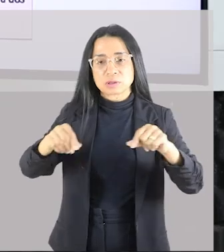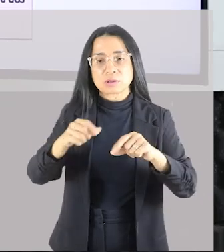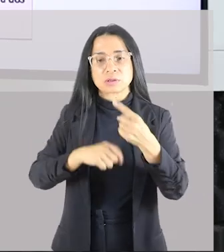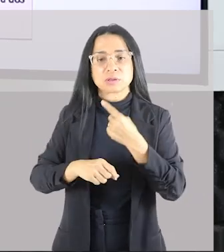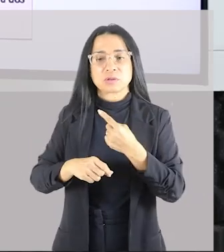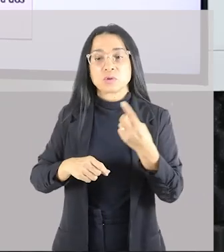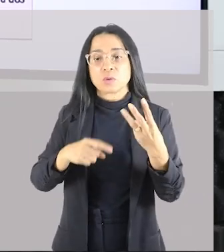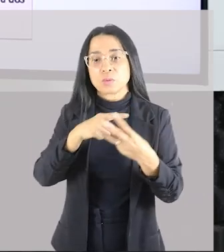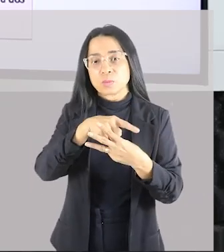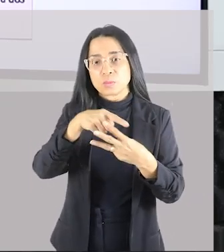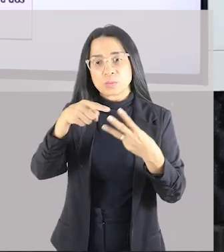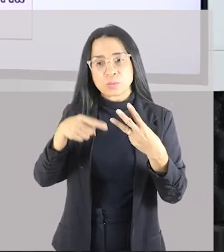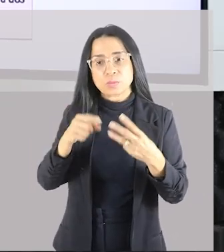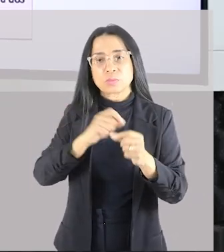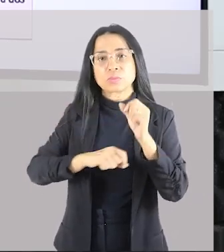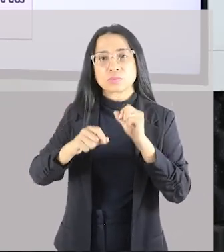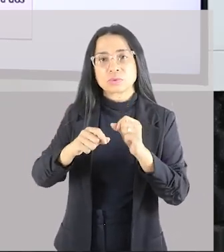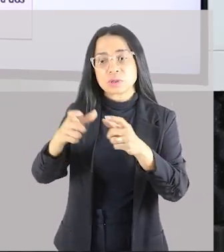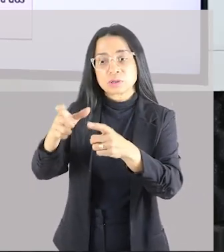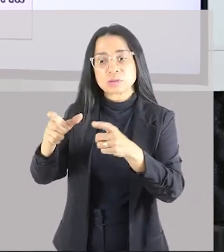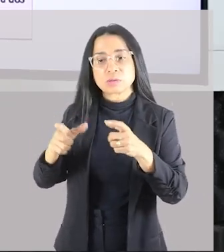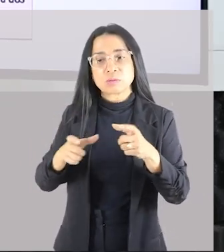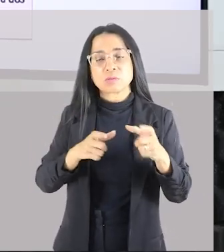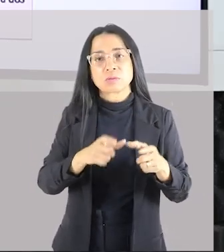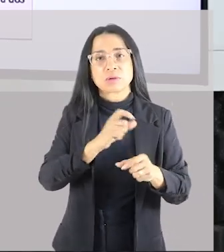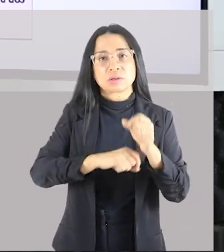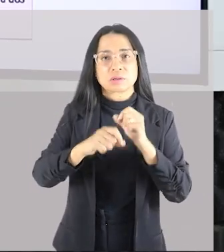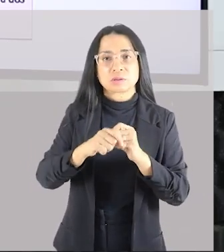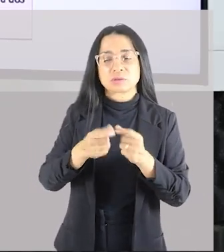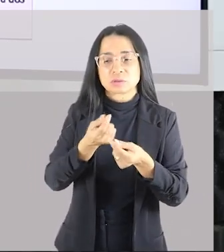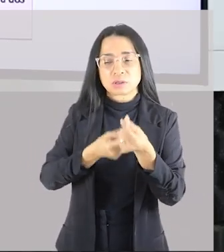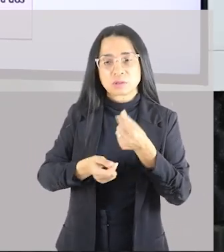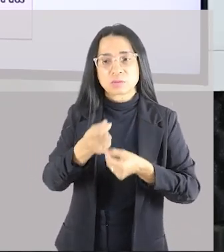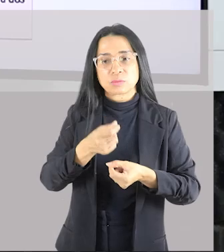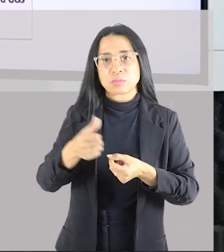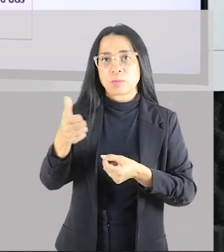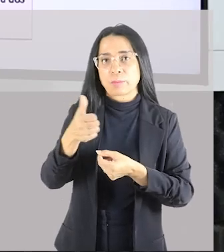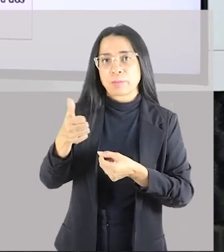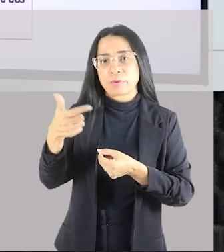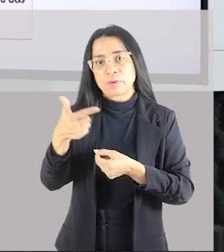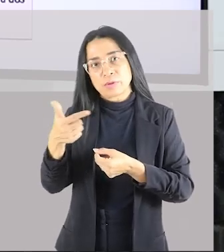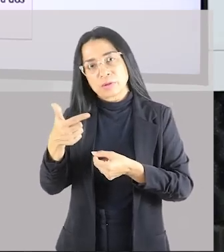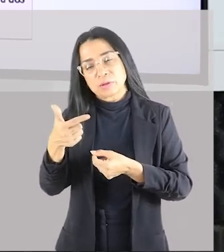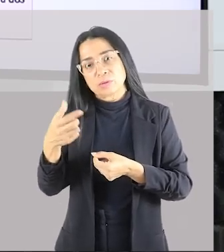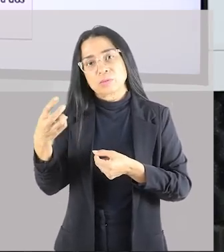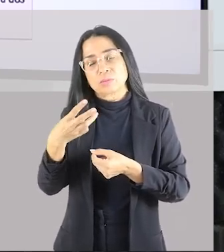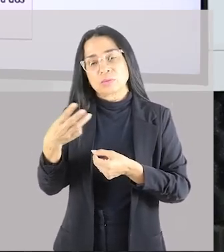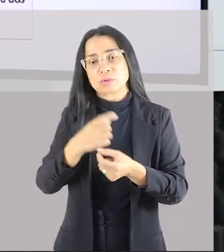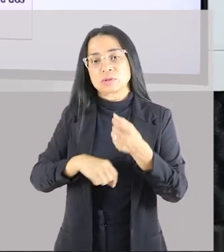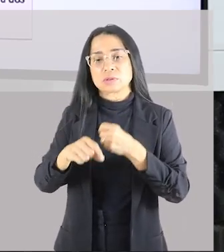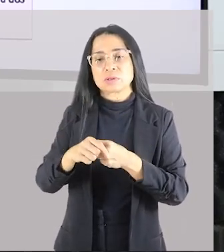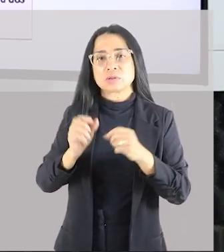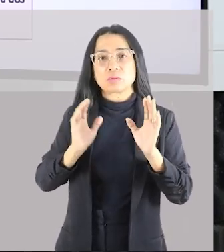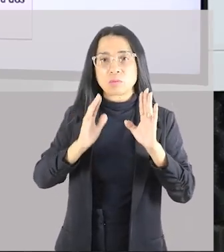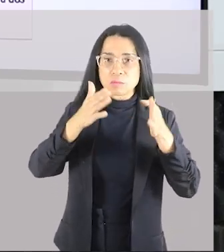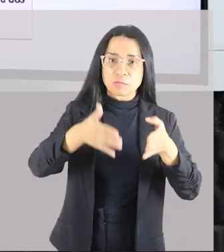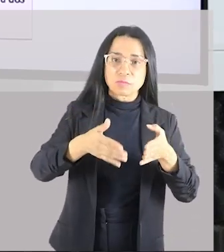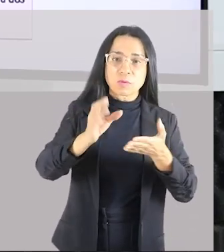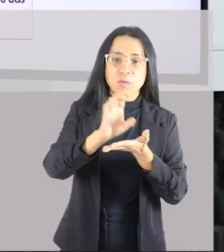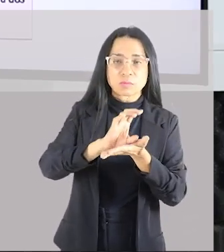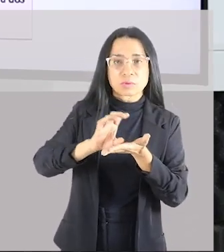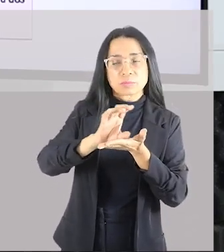setor primário, o setor secundário e o setor terciário, sendo que a ênfase no capitalismo é mais no